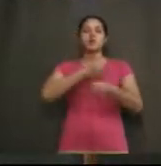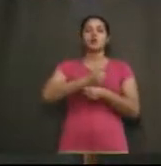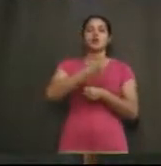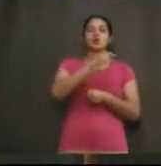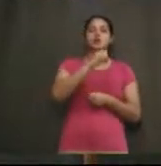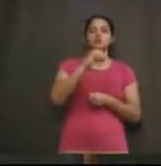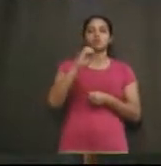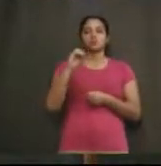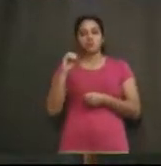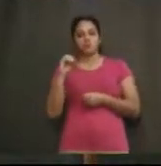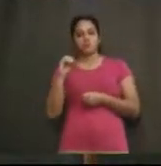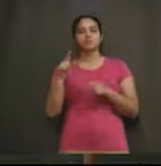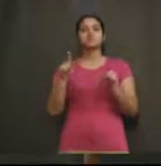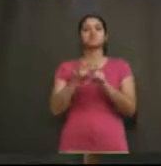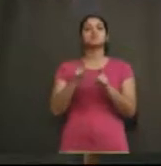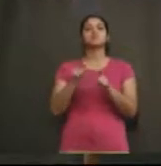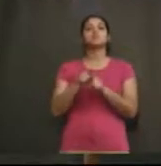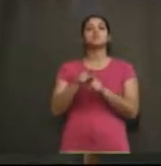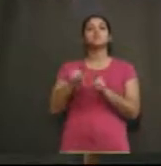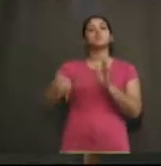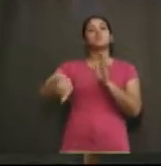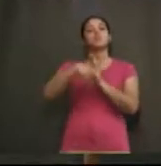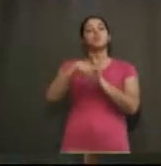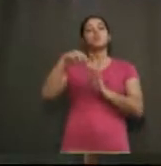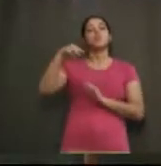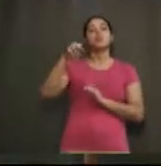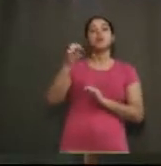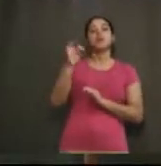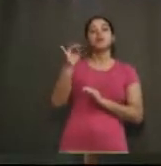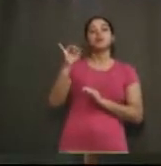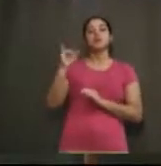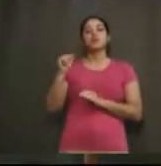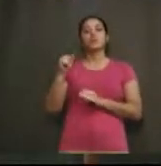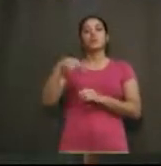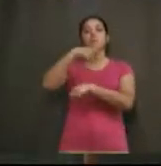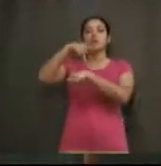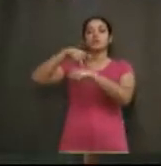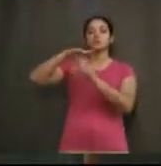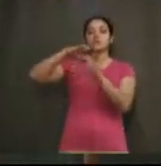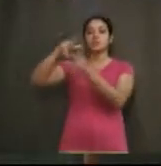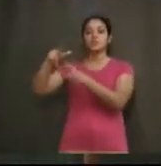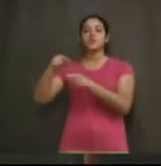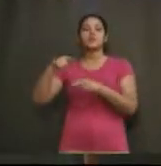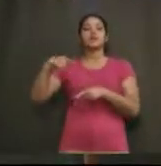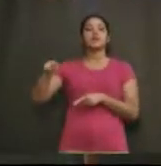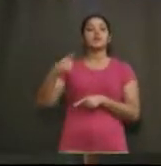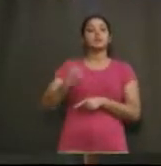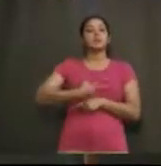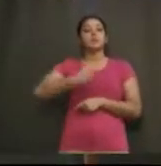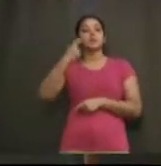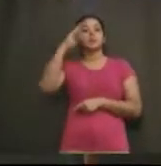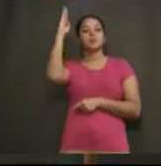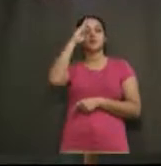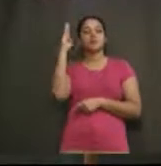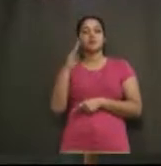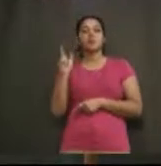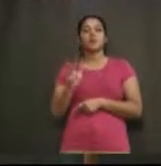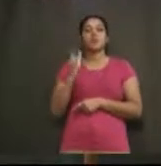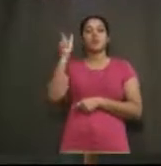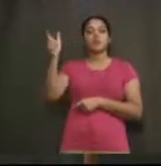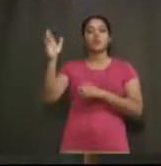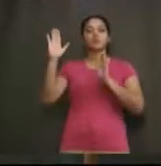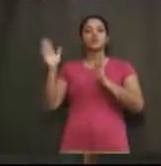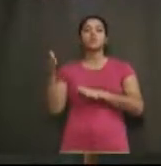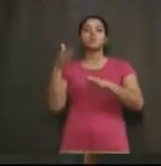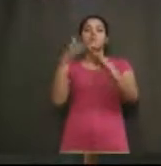Ordem Nacional do Mérito Educacional, em 2018. Foi o primeiro brasileiro convidado a proferir palestra plenária no